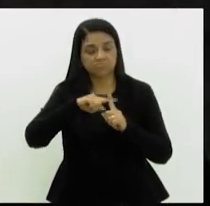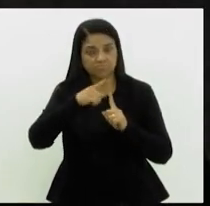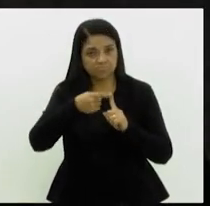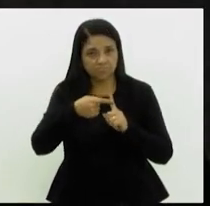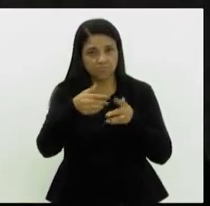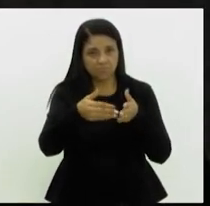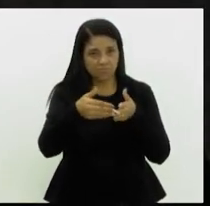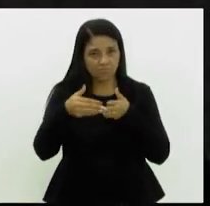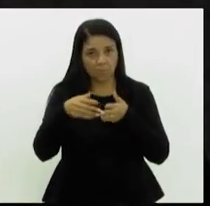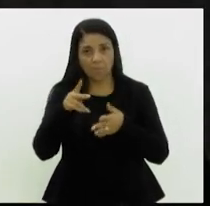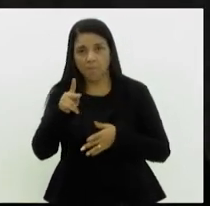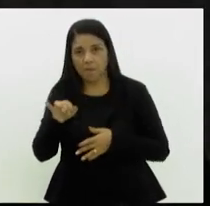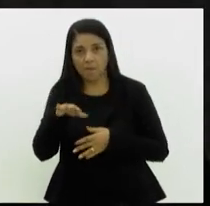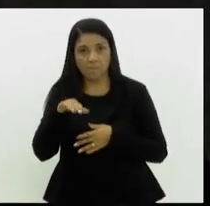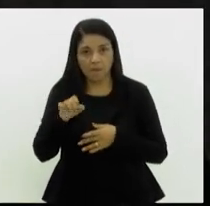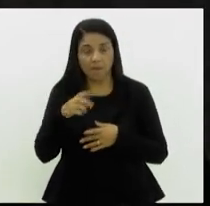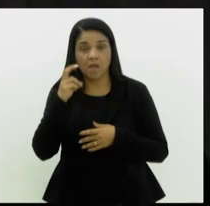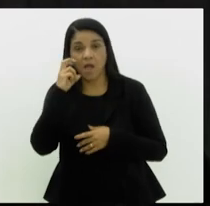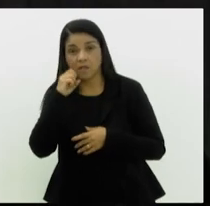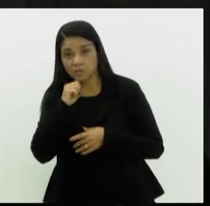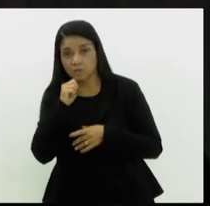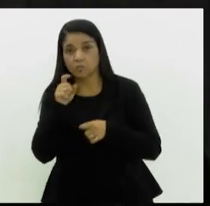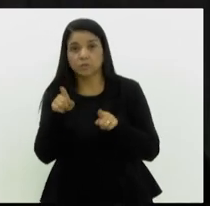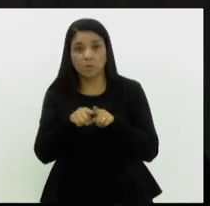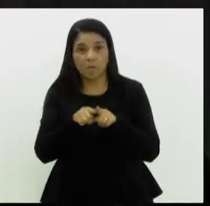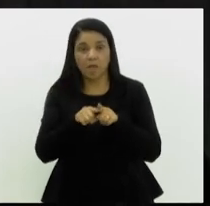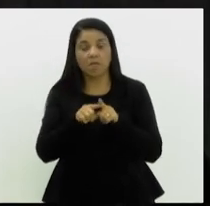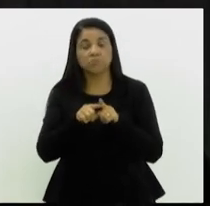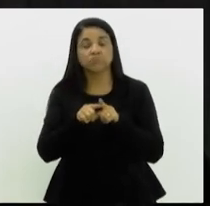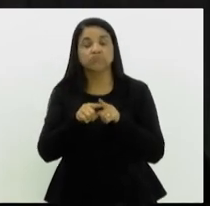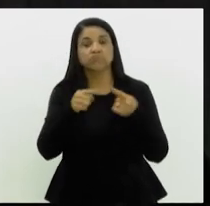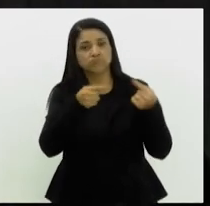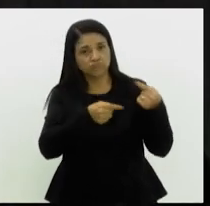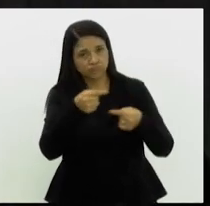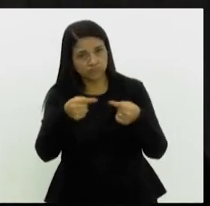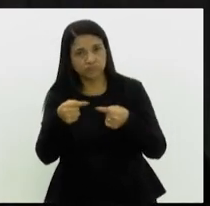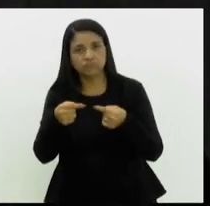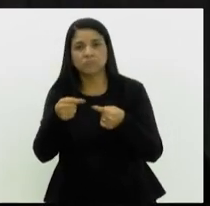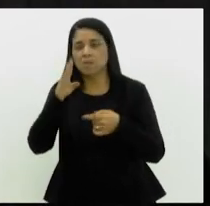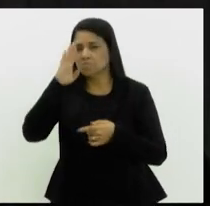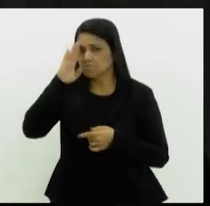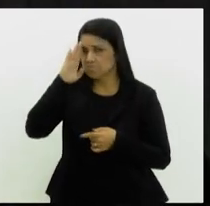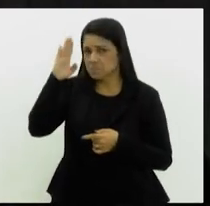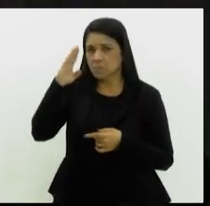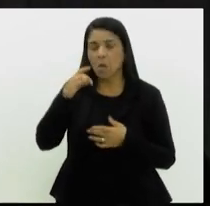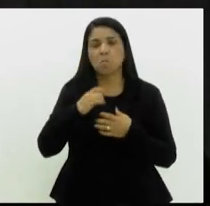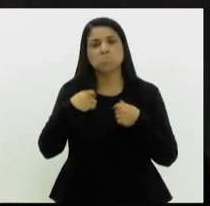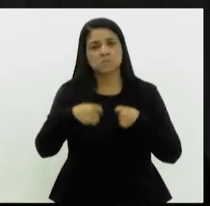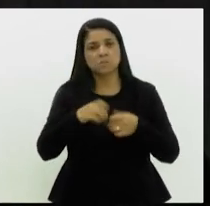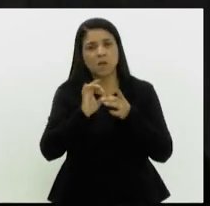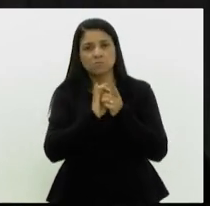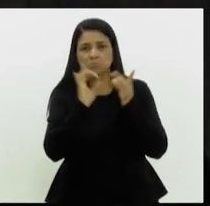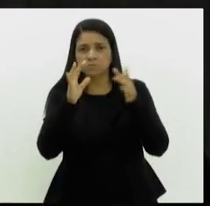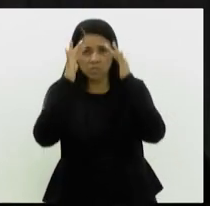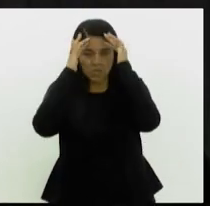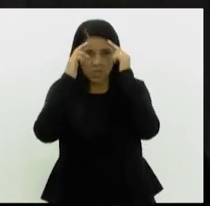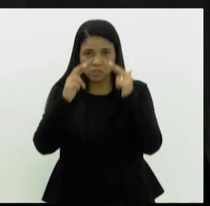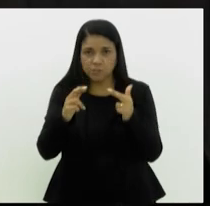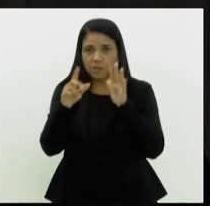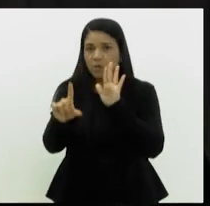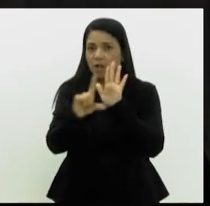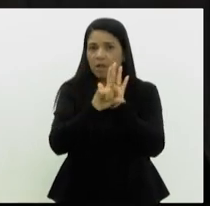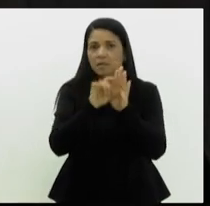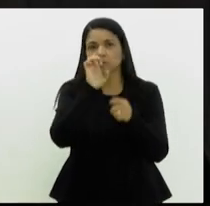e também, no caso de adoção, é central, senão não teremos aí a nossa democracia ou respeito à legislação